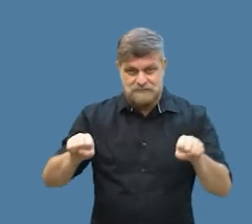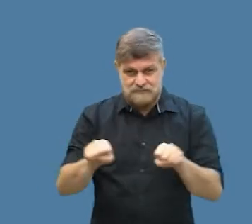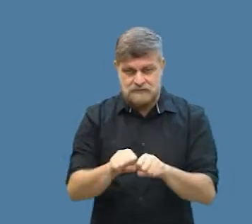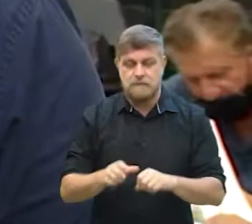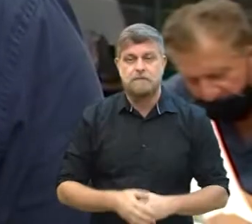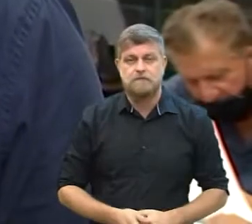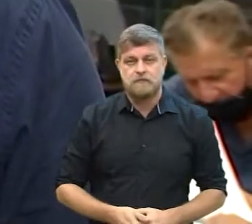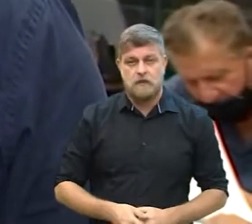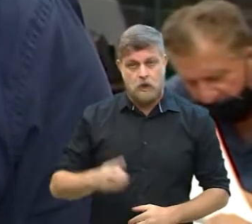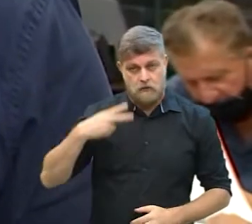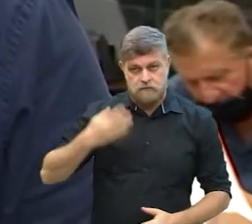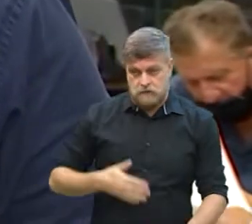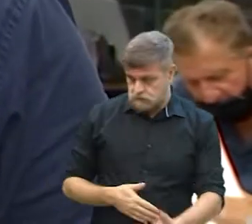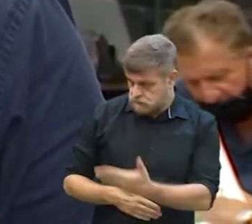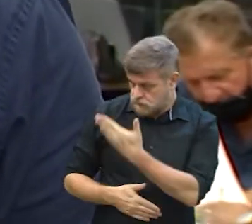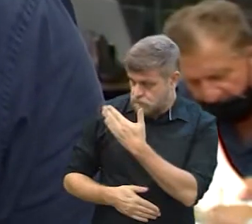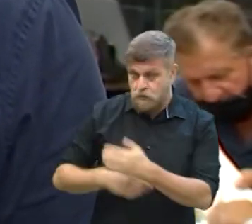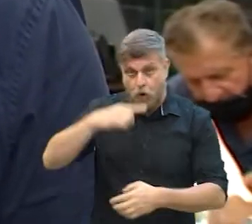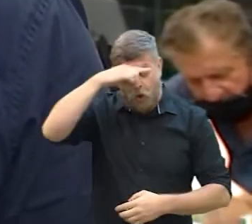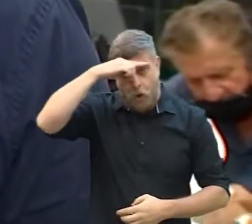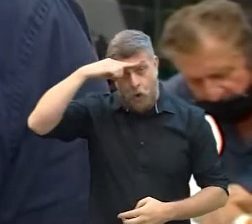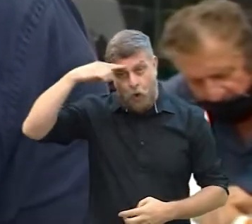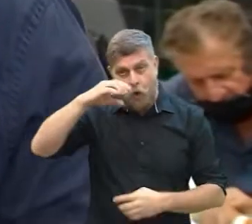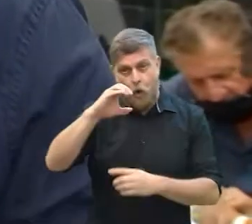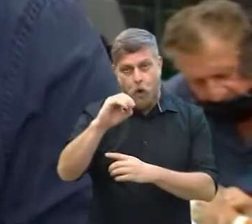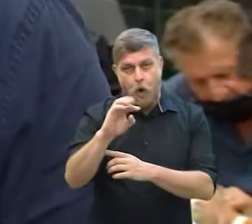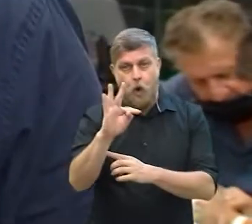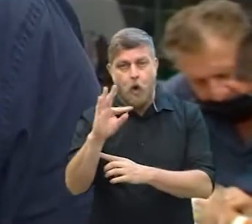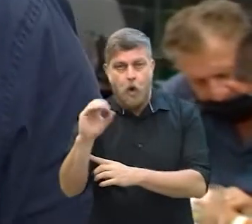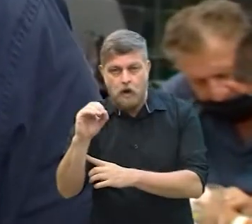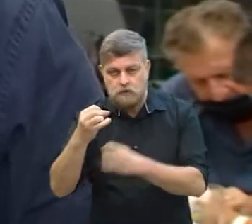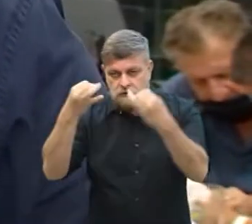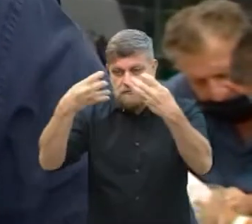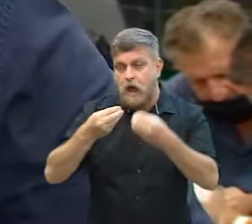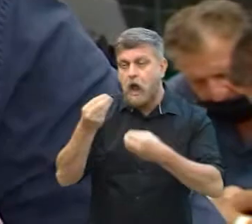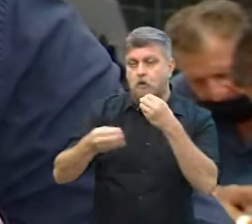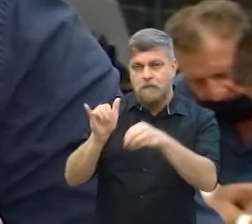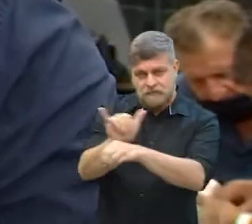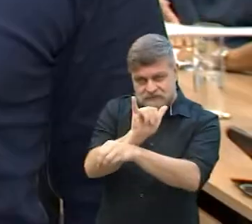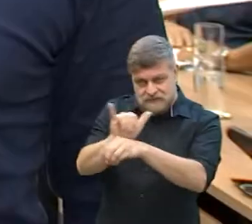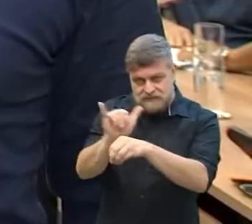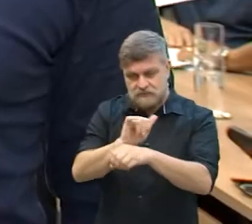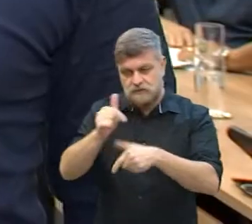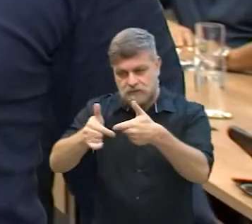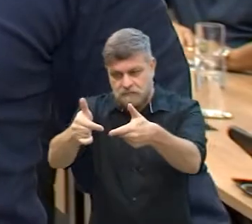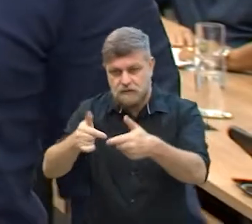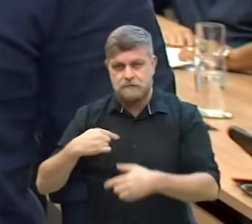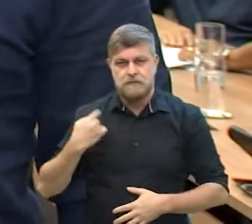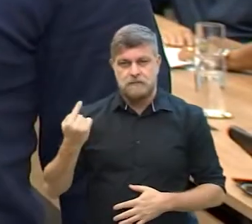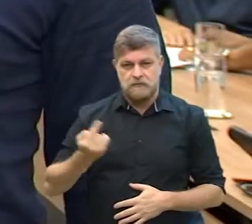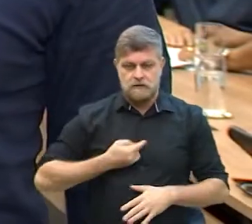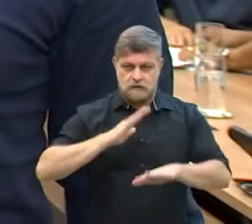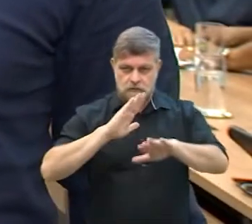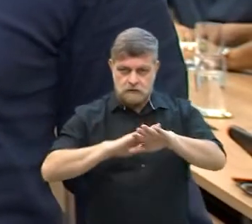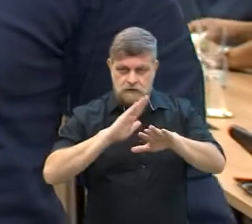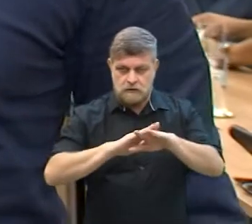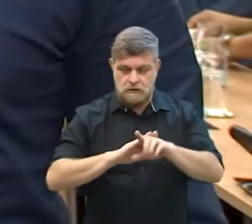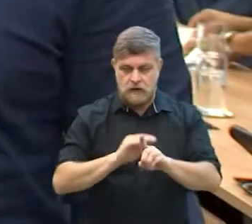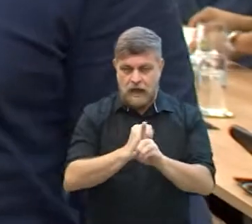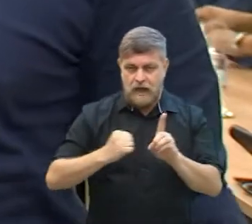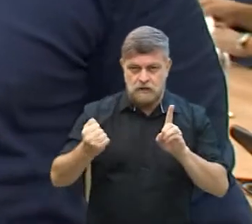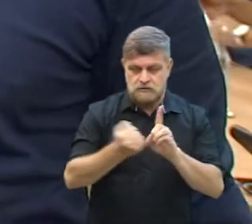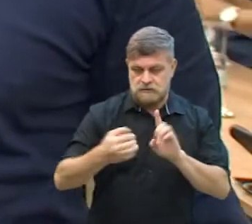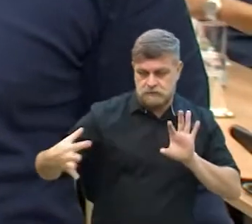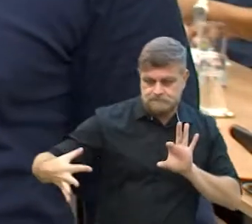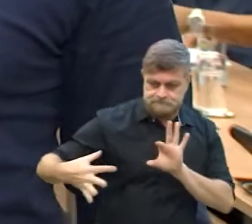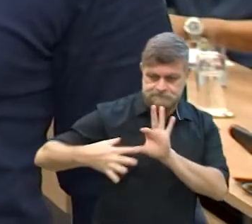da cidade. O vereador Otto Alejandro fala de como será a linha de trabalho da comissão. A gente tem que construir um trabalho junto com